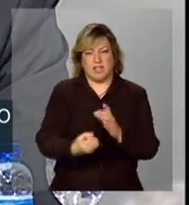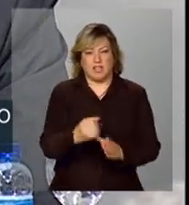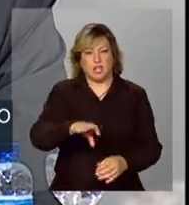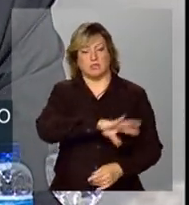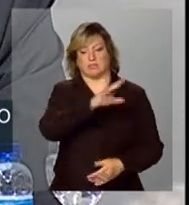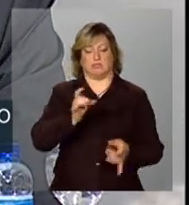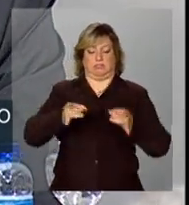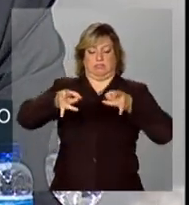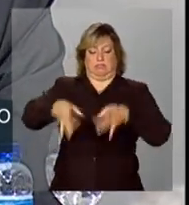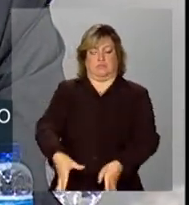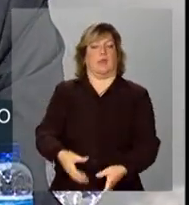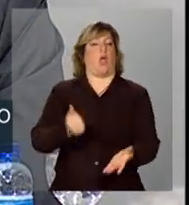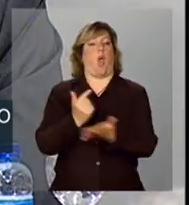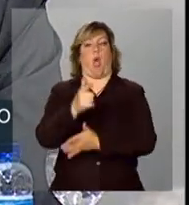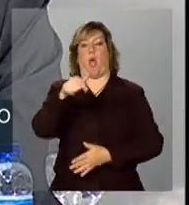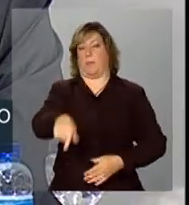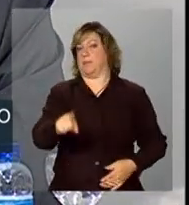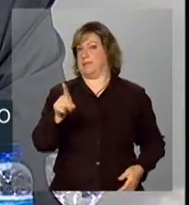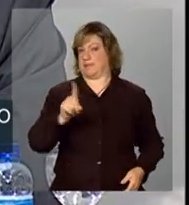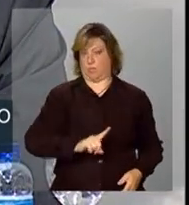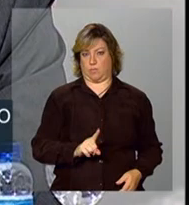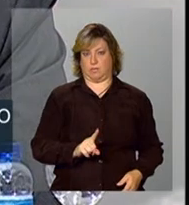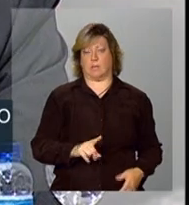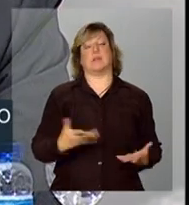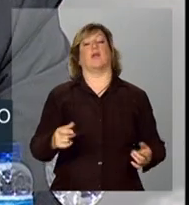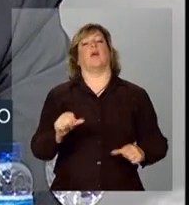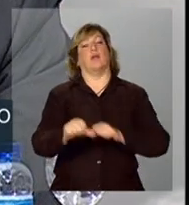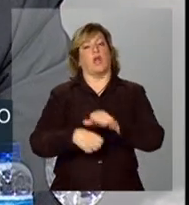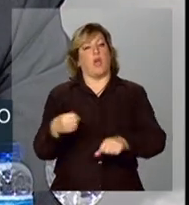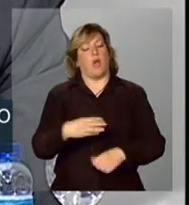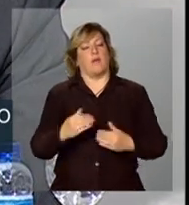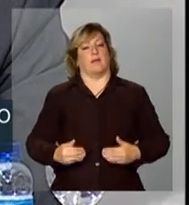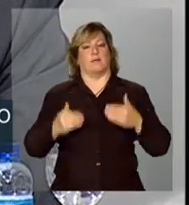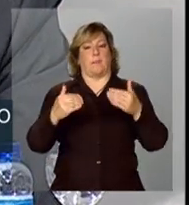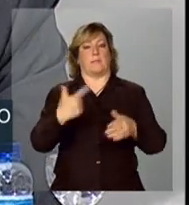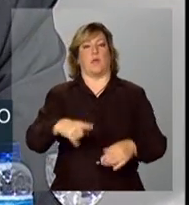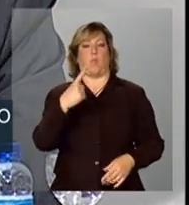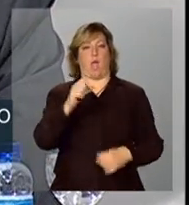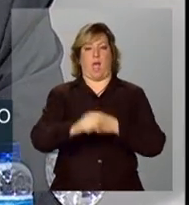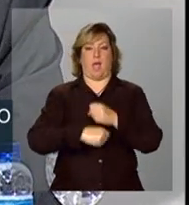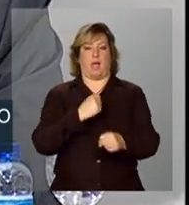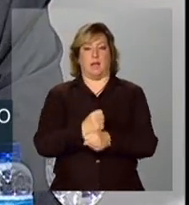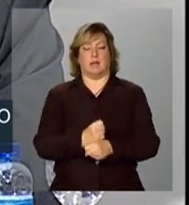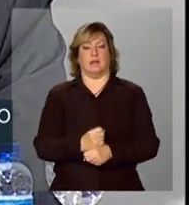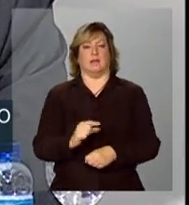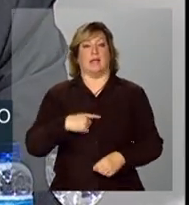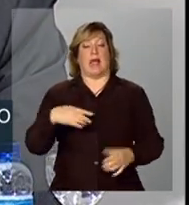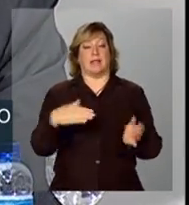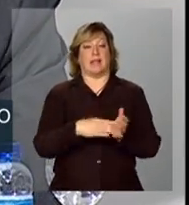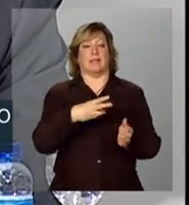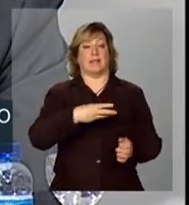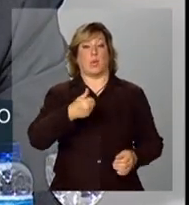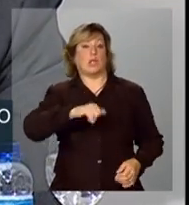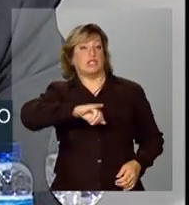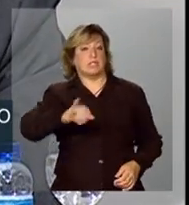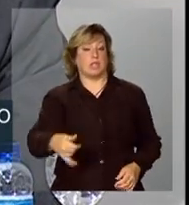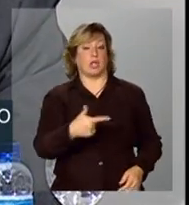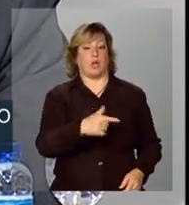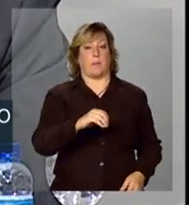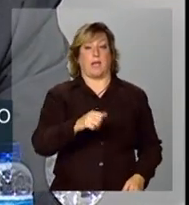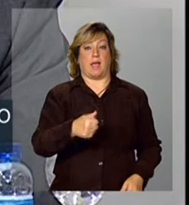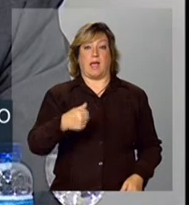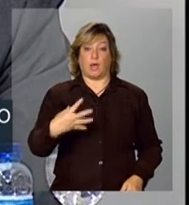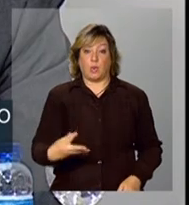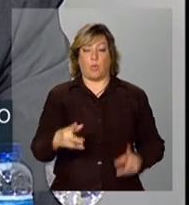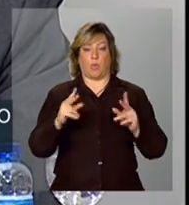Então, nós estamos renovando por mais um ano, vamos até 31 de janeiro de 2014, como